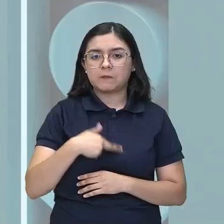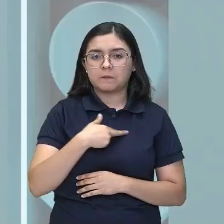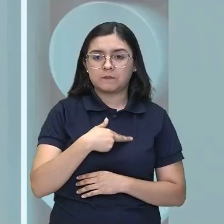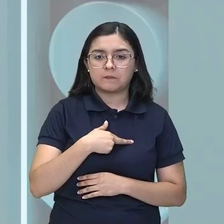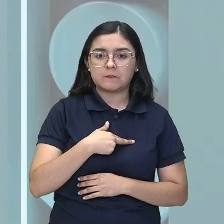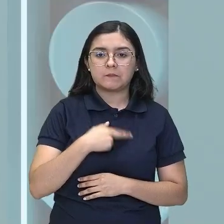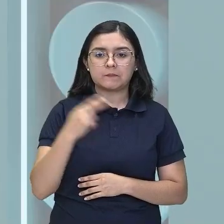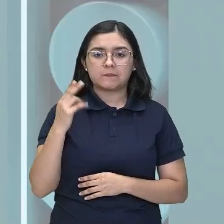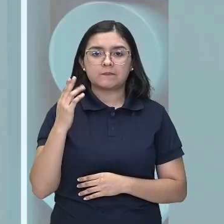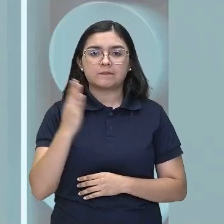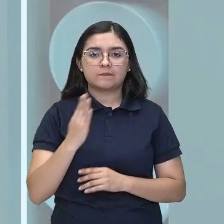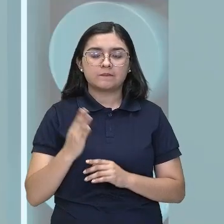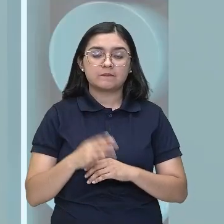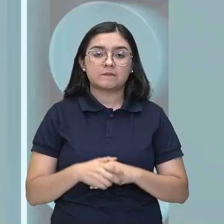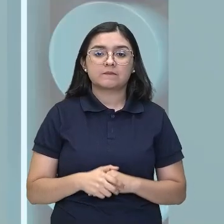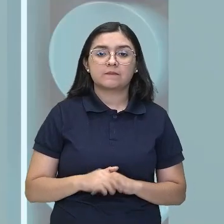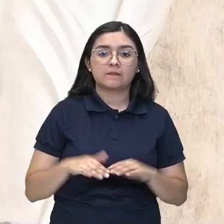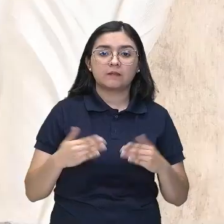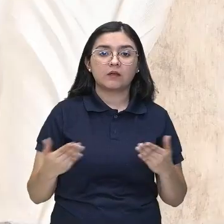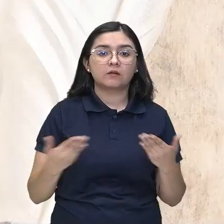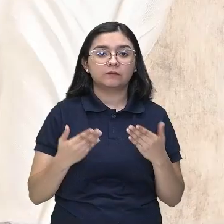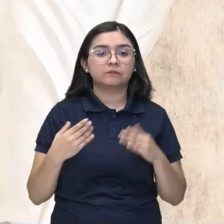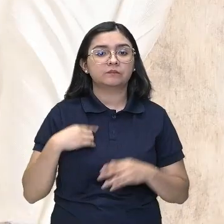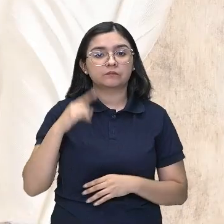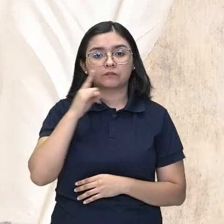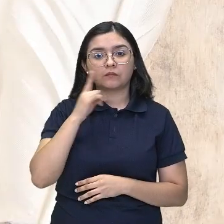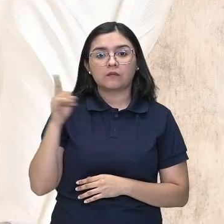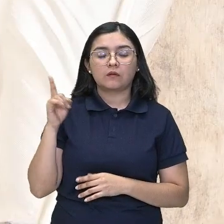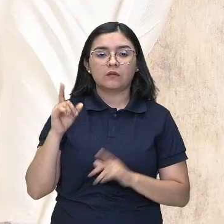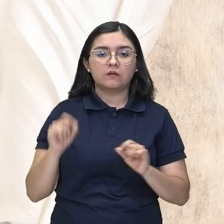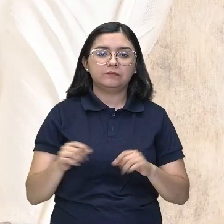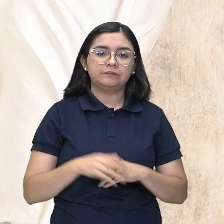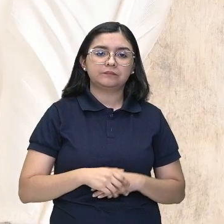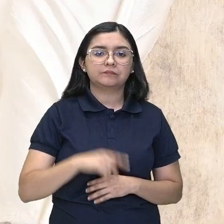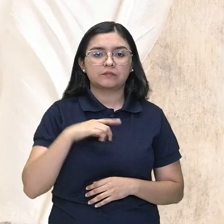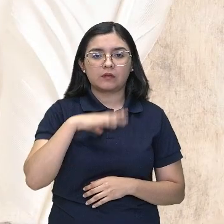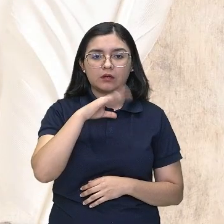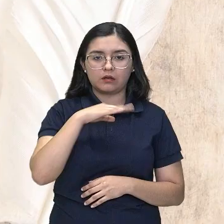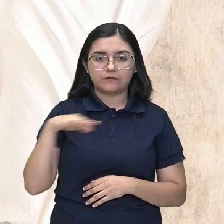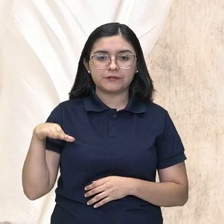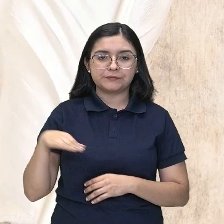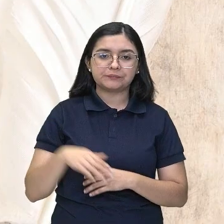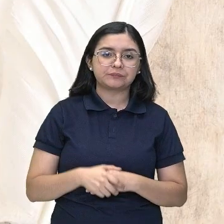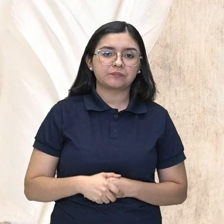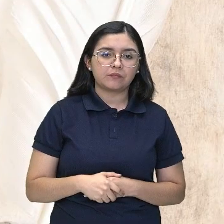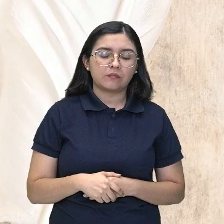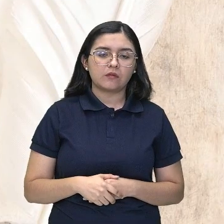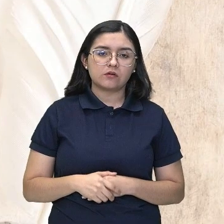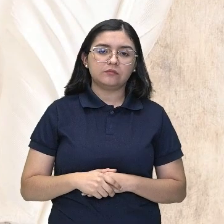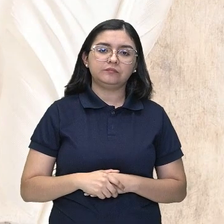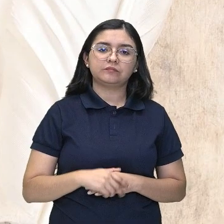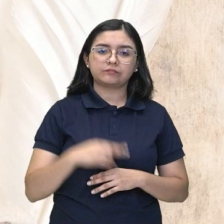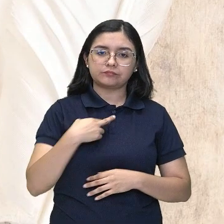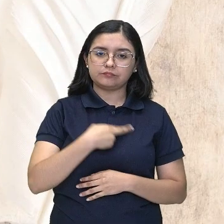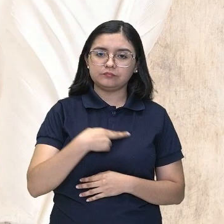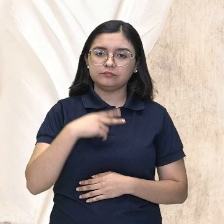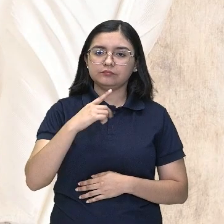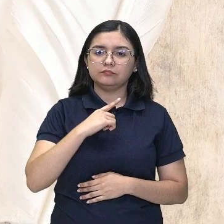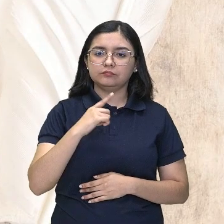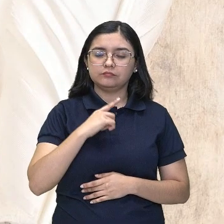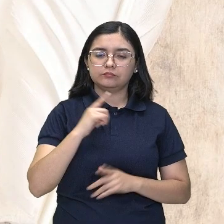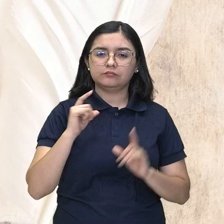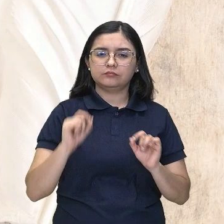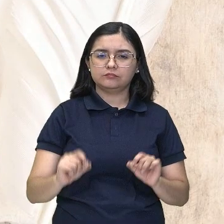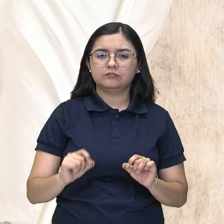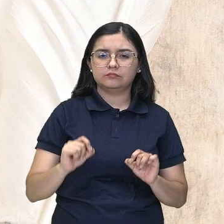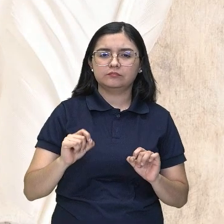nacional. Observem comigo então o nosso poema, A Infância. e o romantismo ele vai ter essa característica de